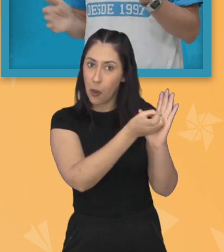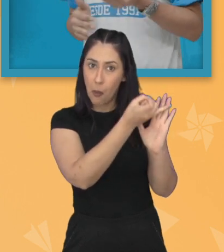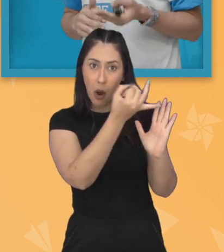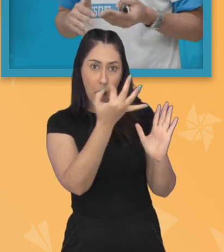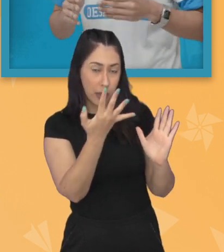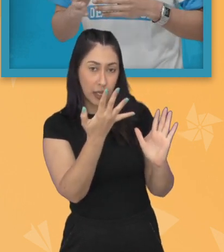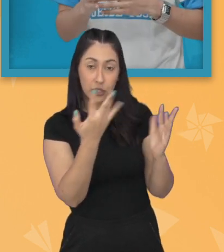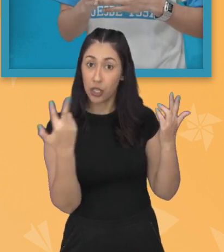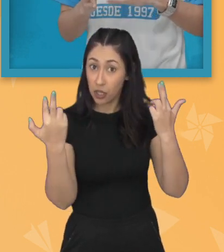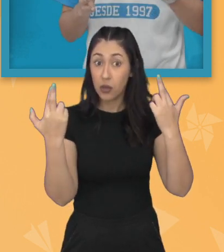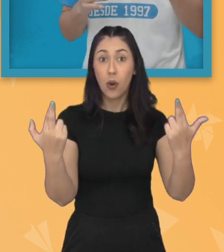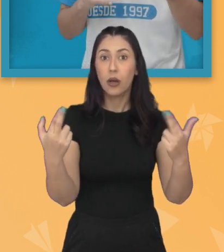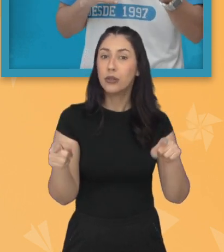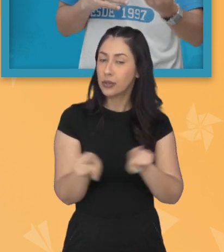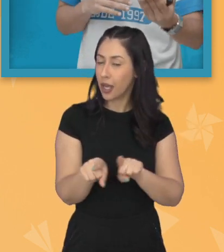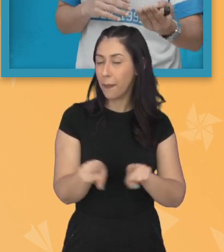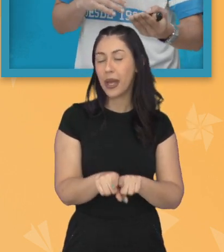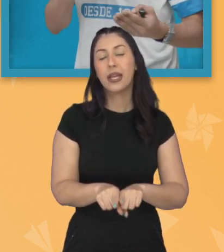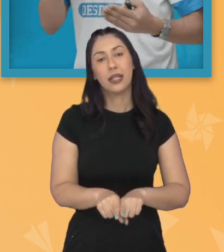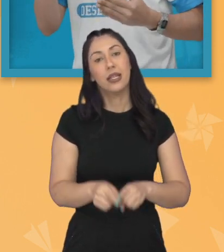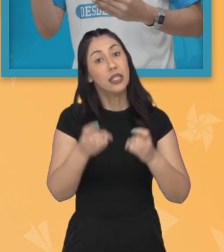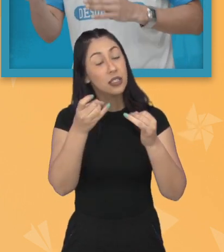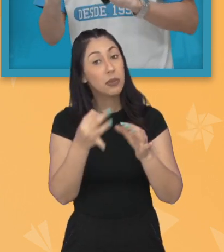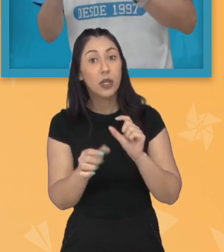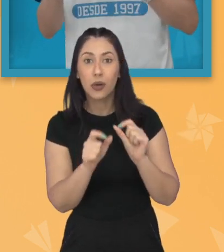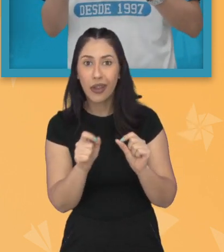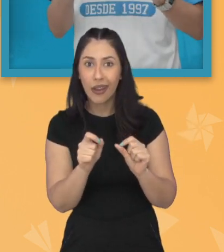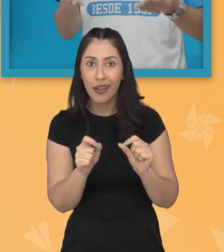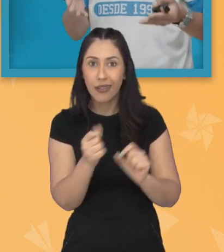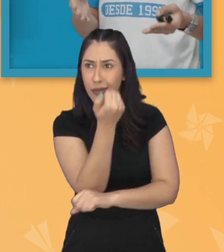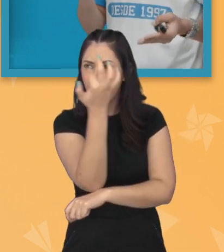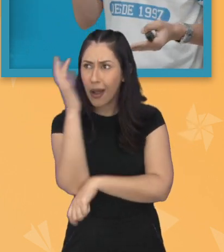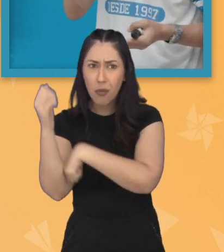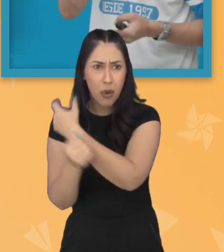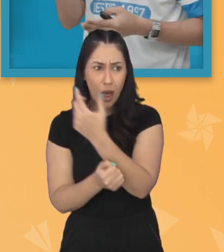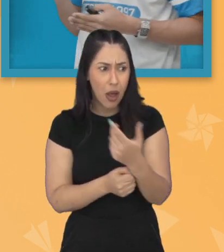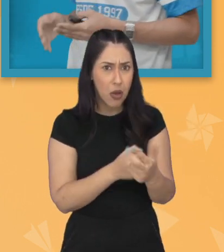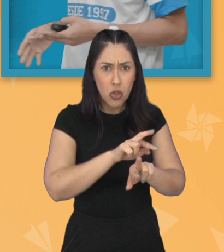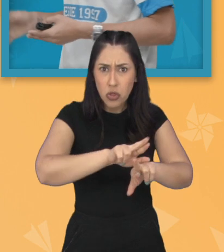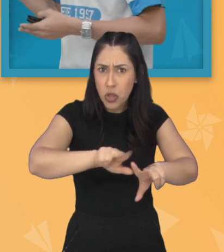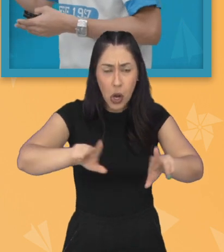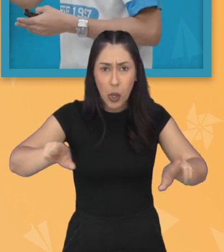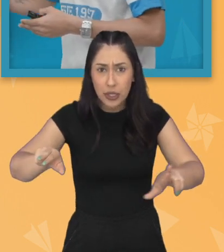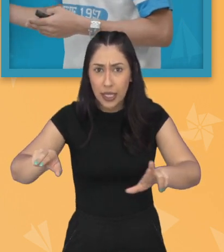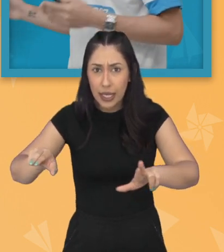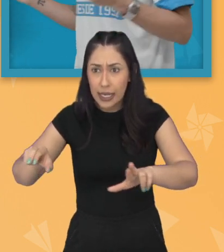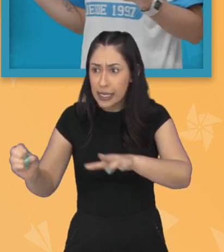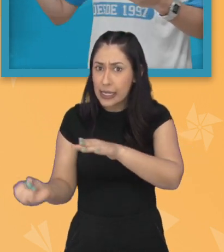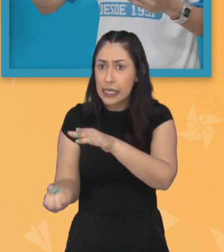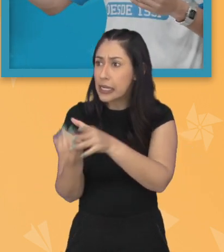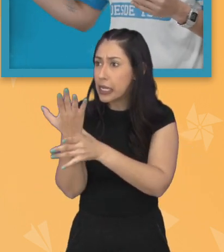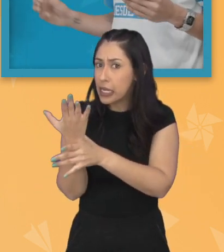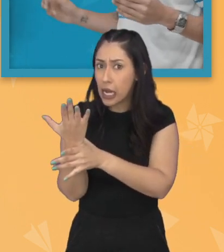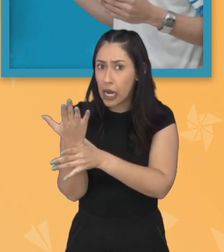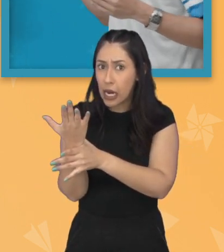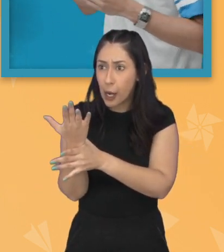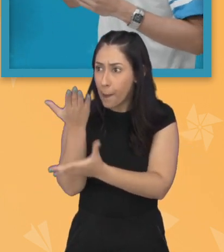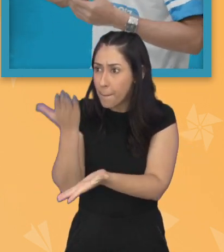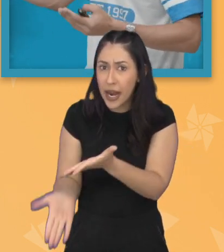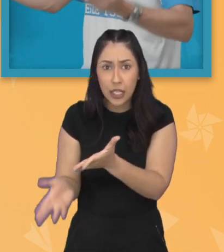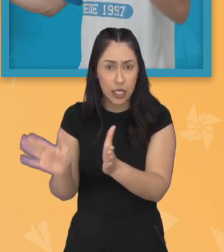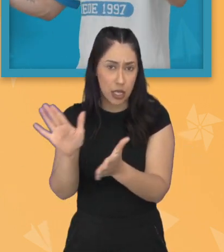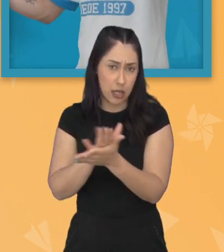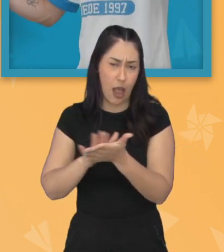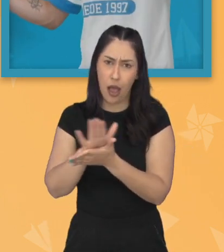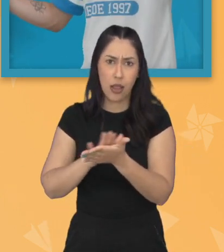de conservação de massas, né? Na natureza nada se cria, nada se perde, tudo se transforma. Como eu falei, da questão do balanceamento,